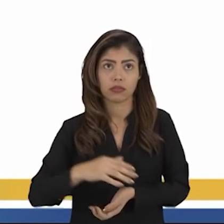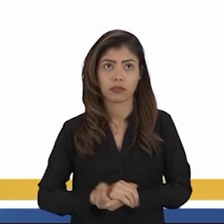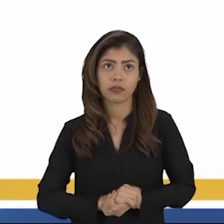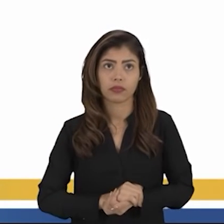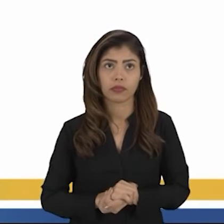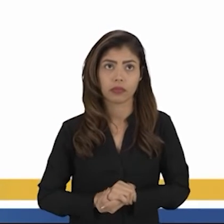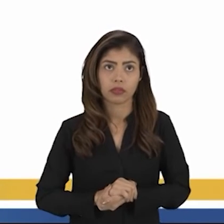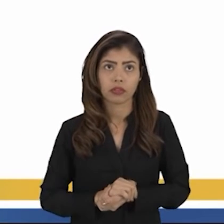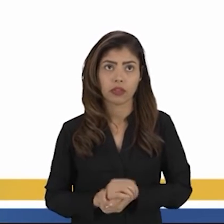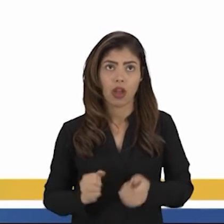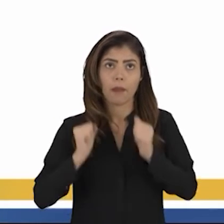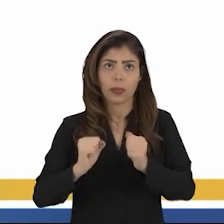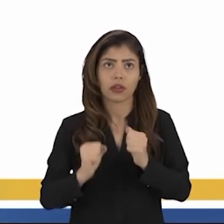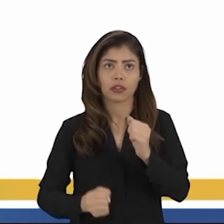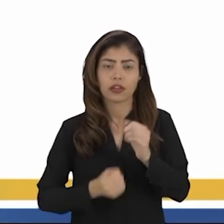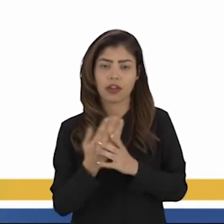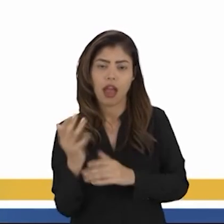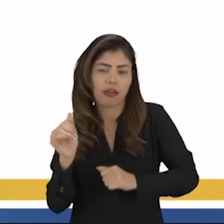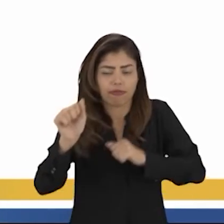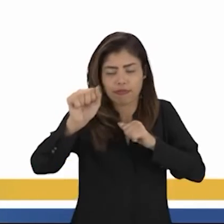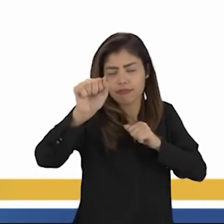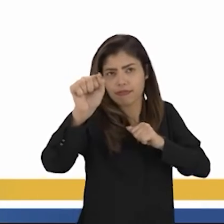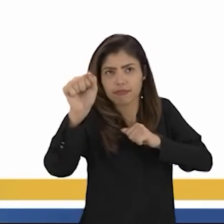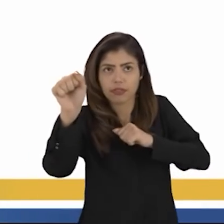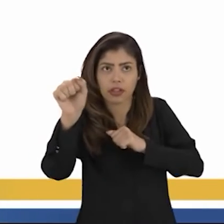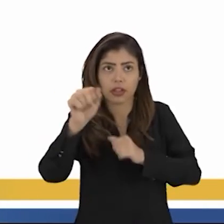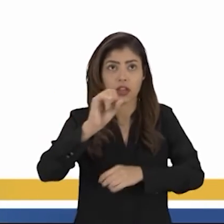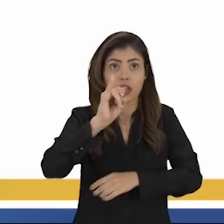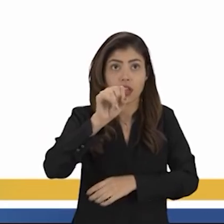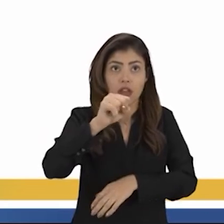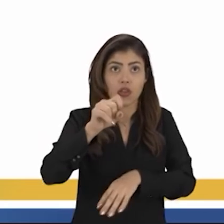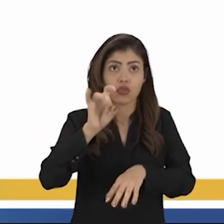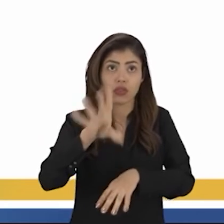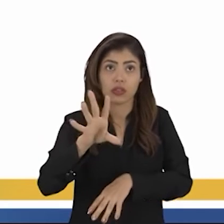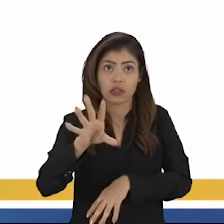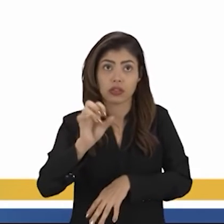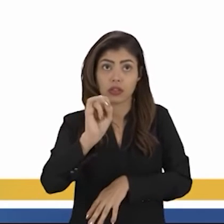2,34. Pode criar heróis. Isso só